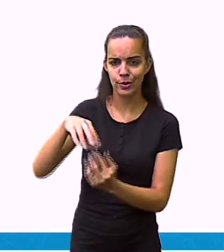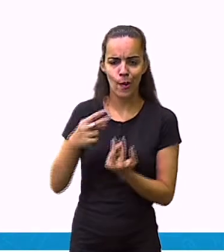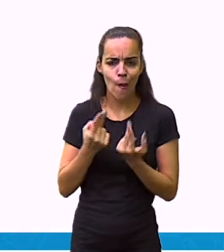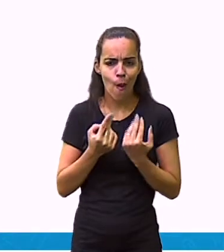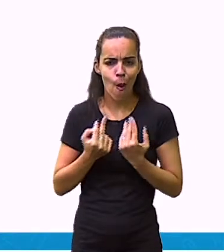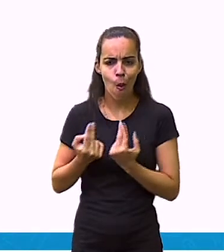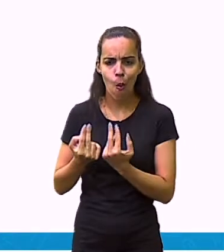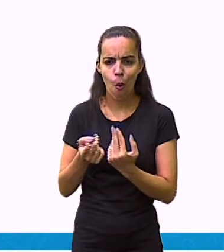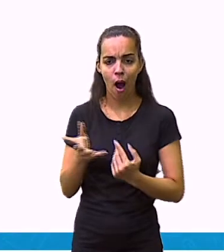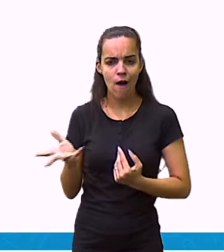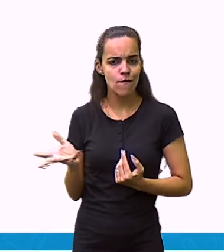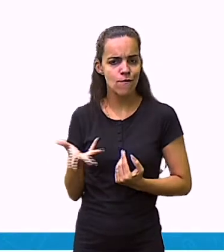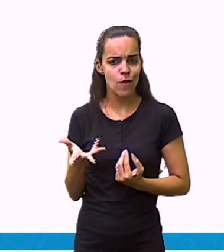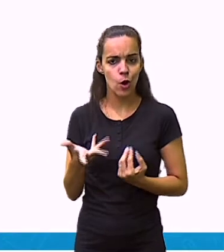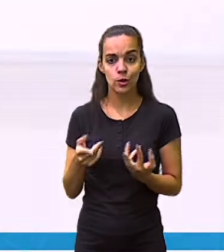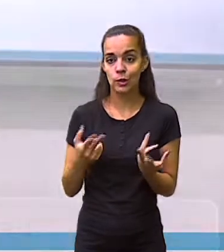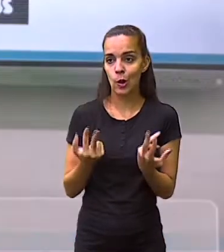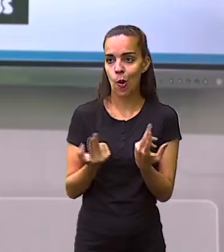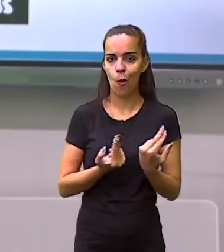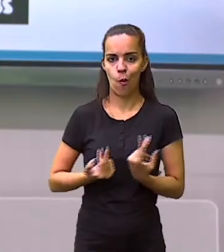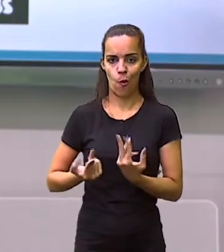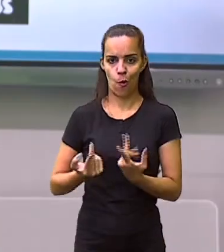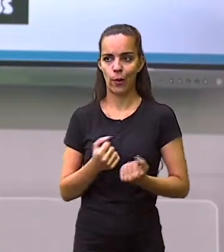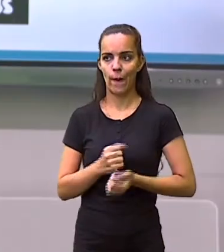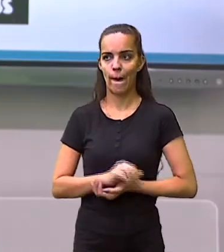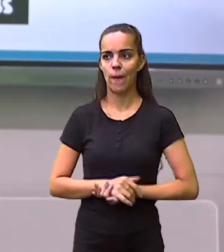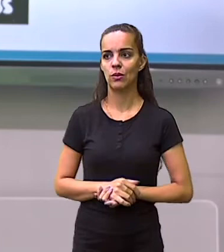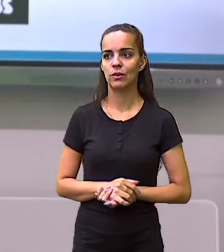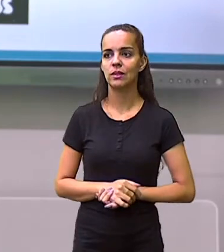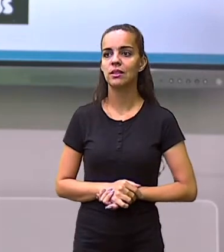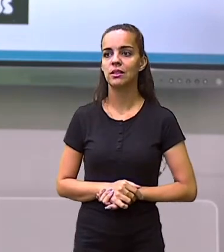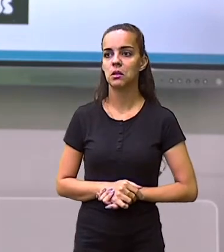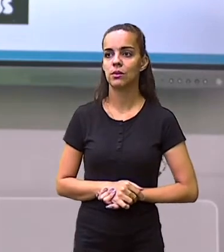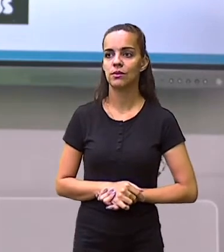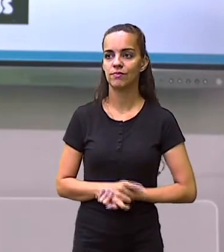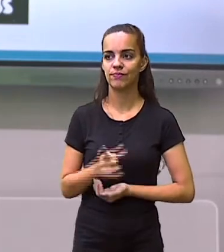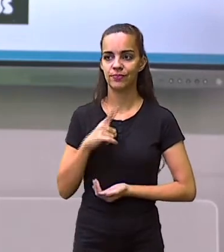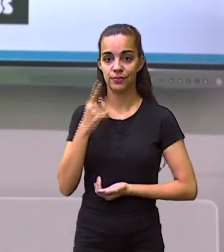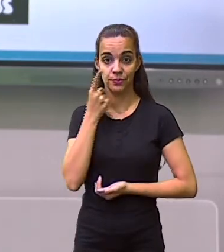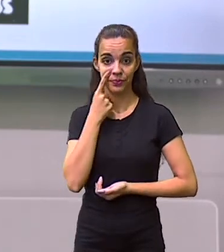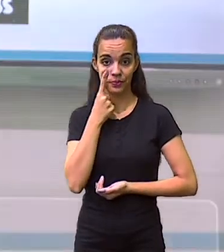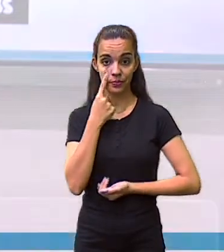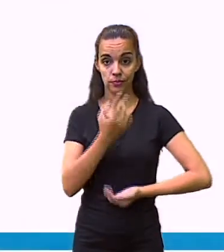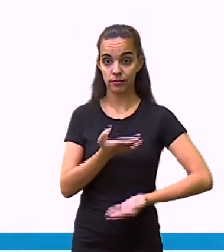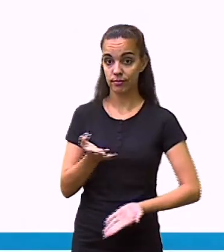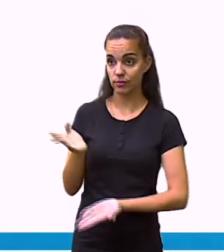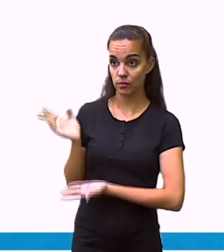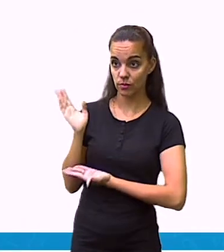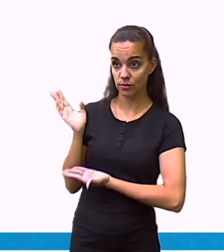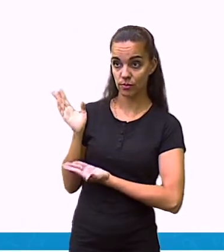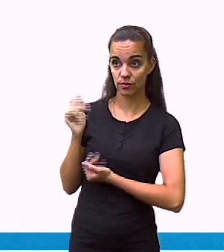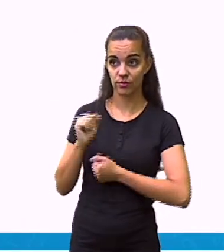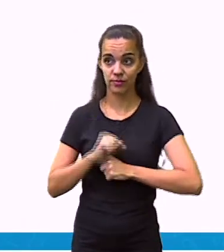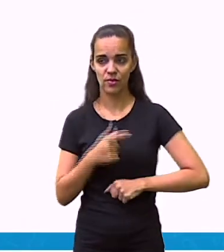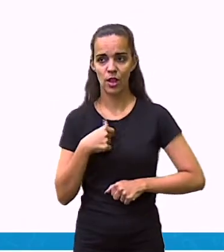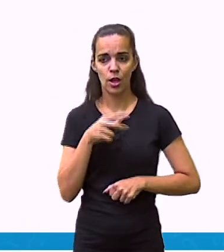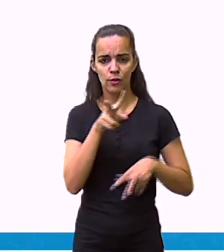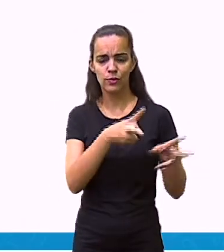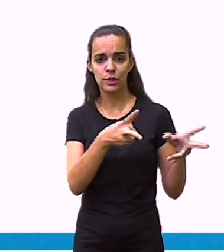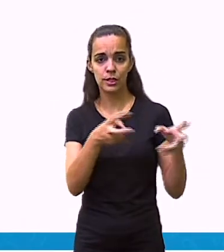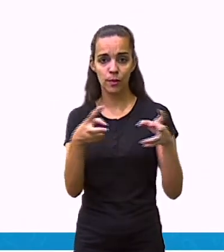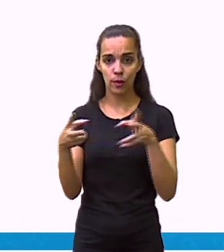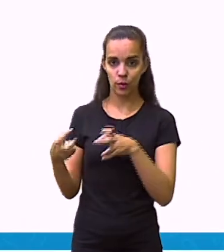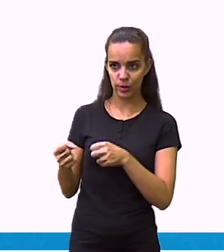velocidade. O nome deste movimento é rotação. E como você pode